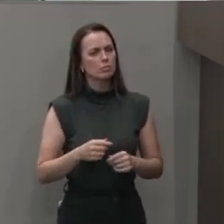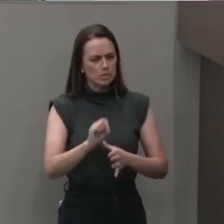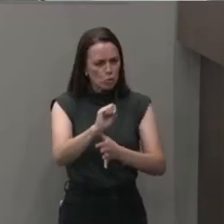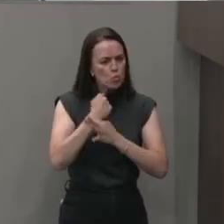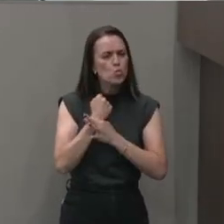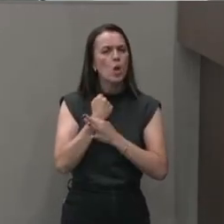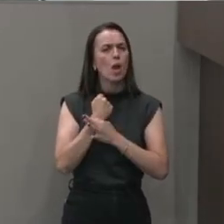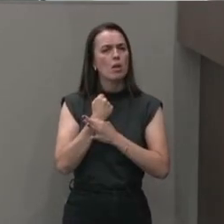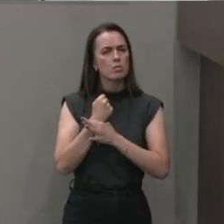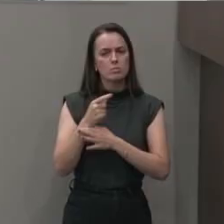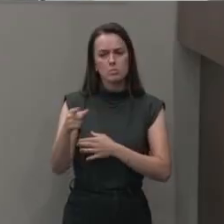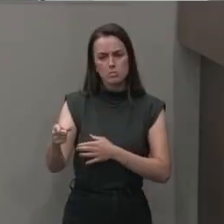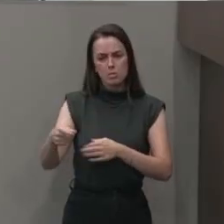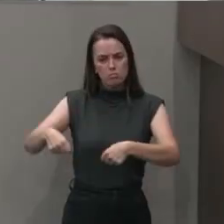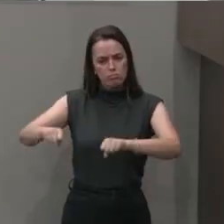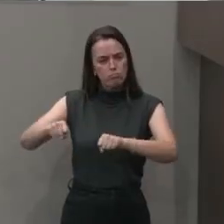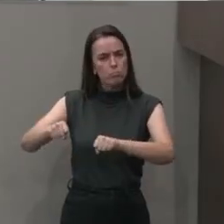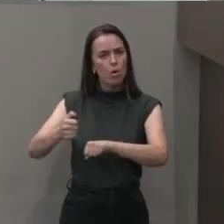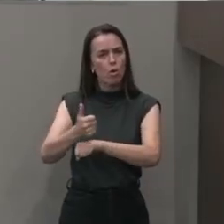motoboy e para a segurança dos outros moradores.